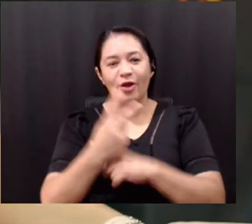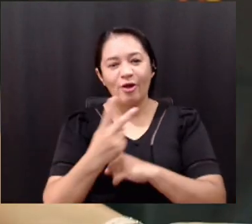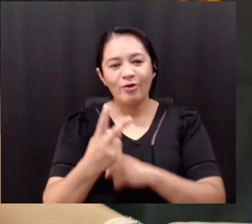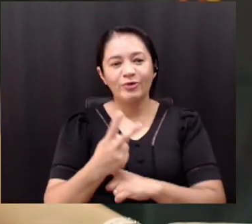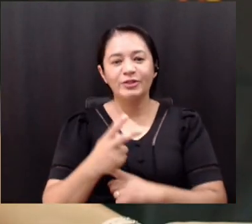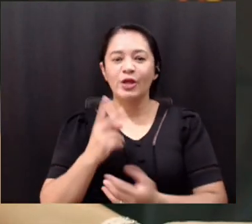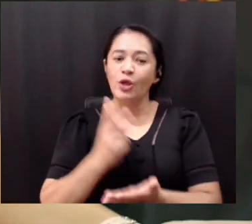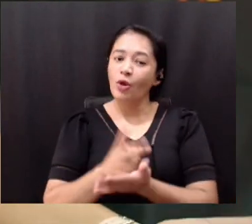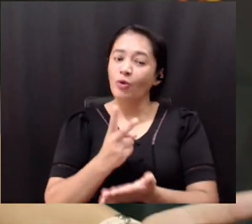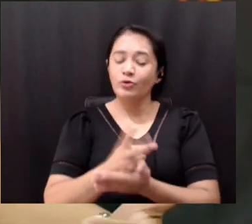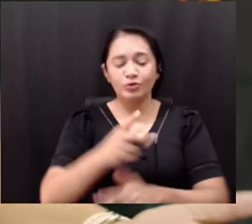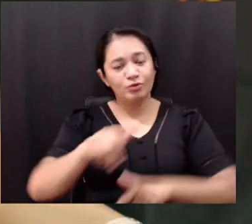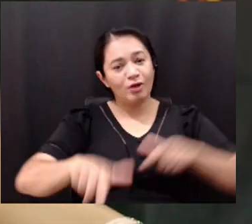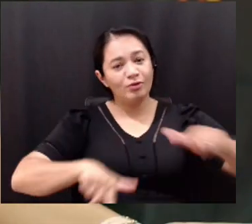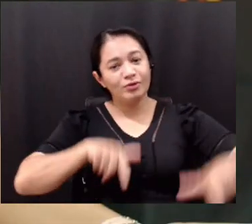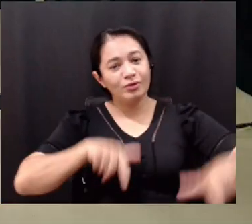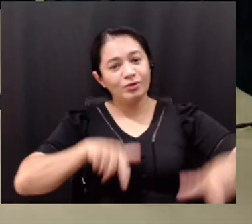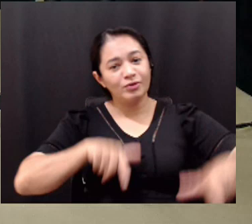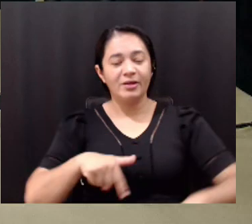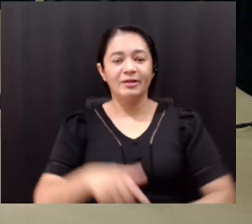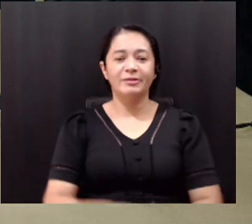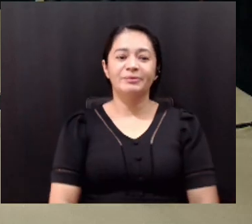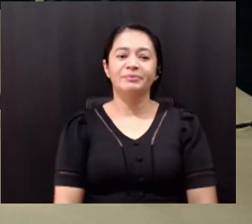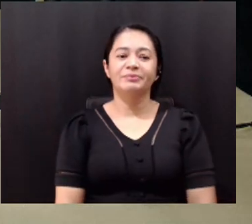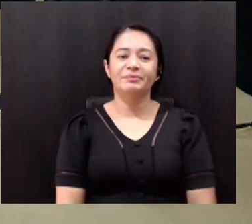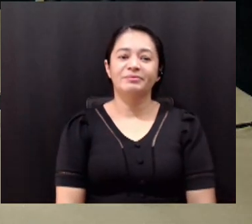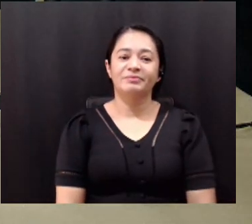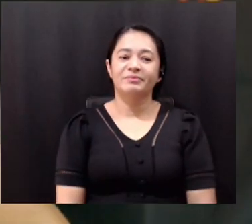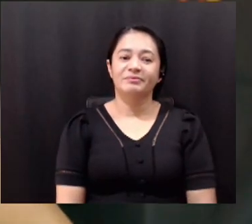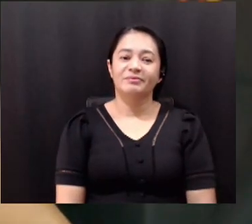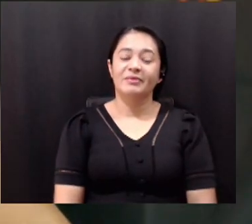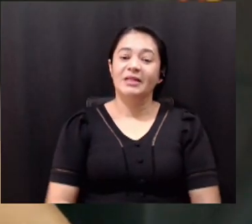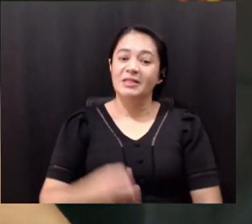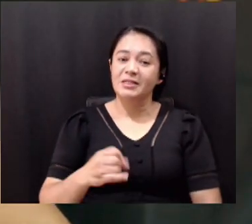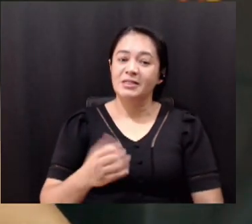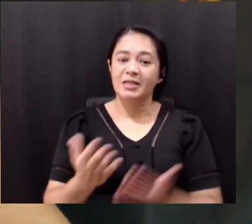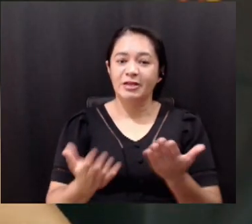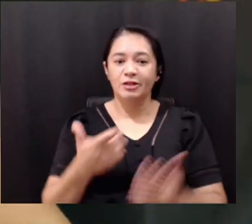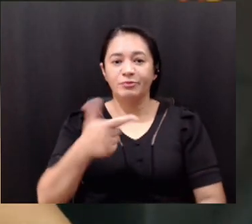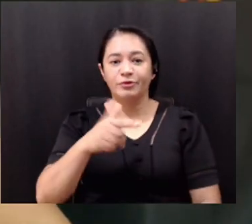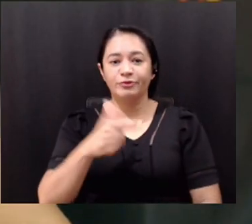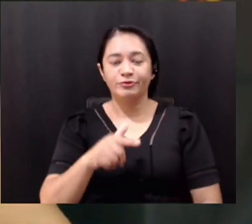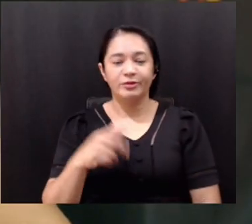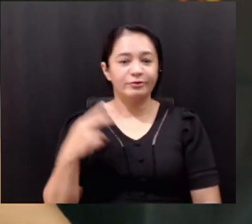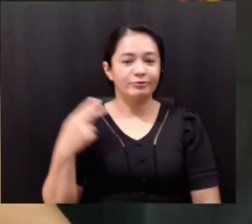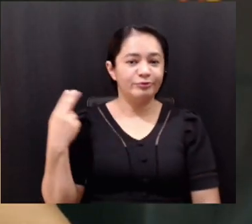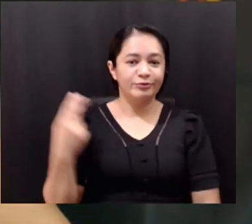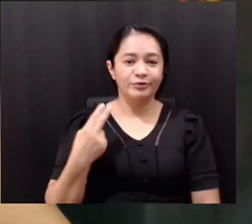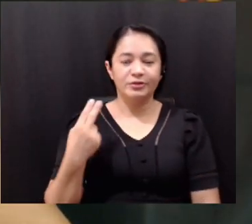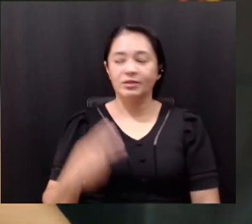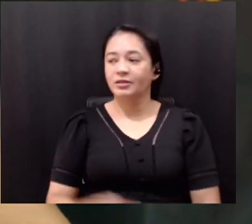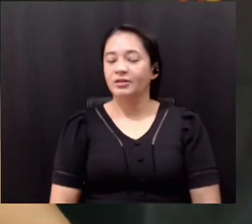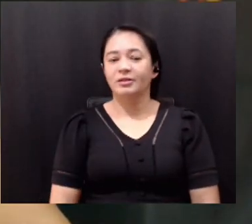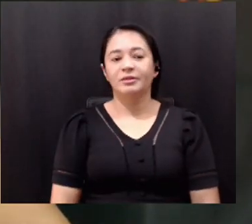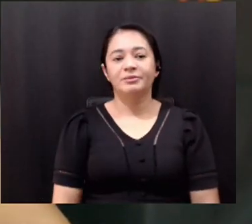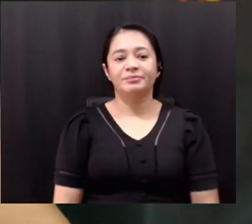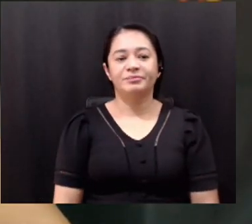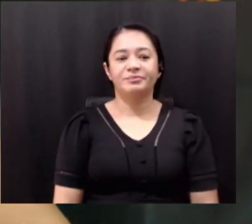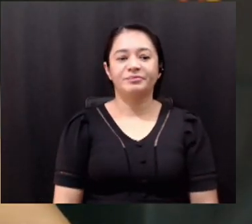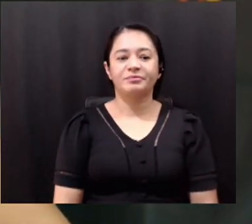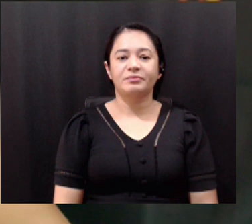gente precisa tanto dele. Então, se a gente não tiver equilíbrio, a gente não consegue. Vamos lá, Juliana do Taquaral. Em que ponto